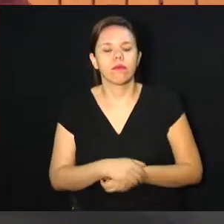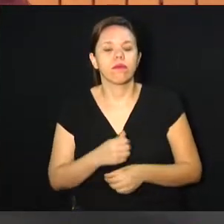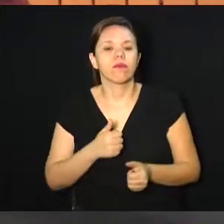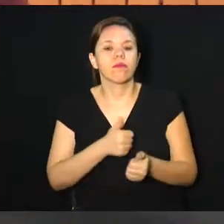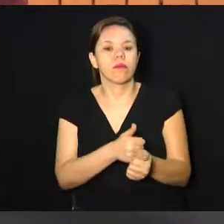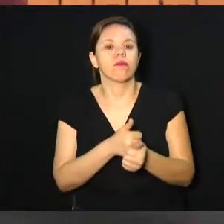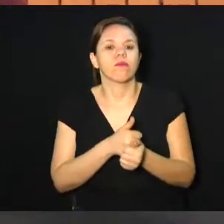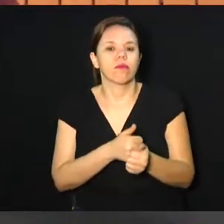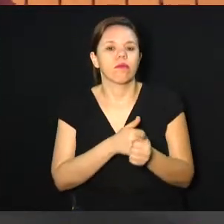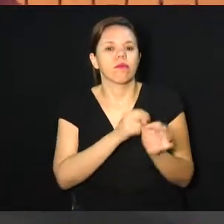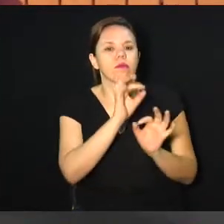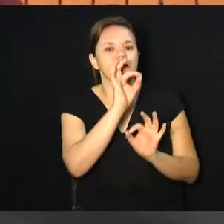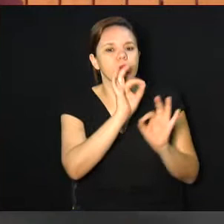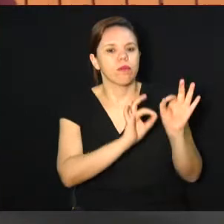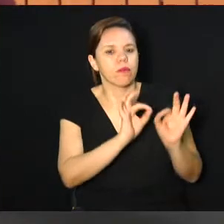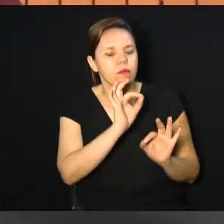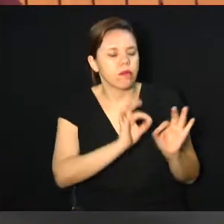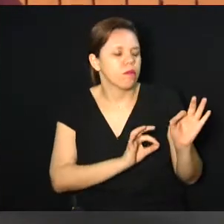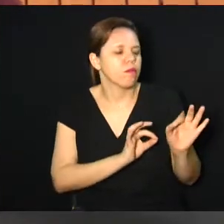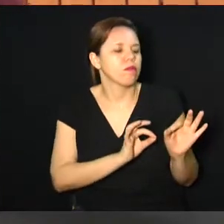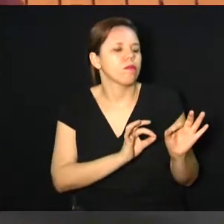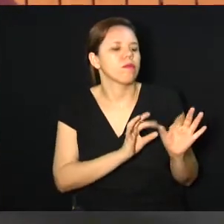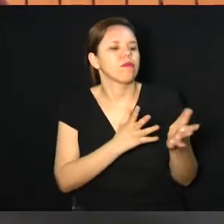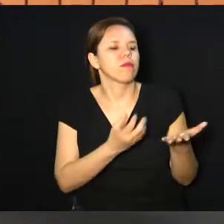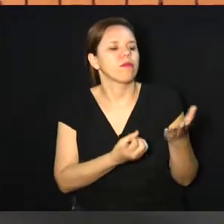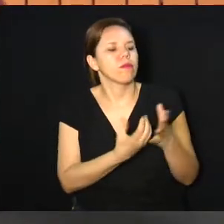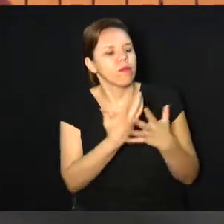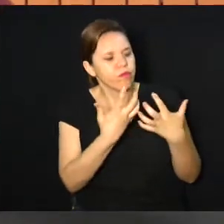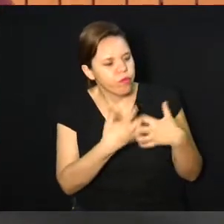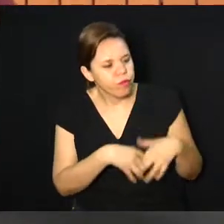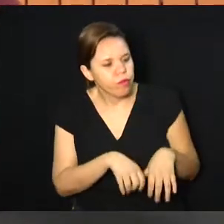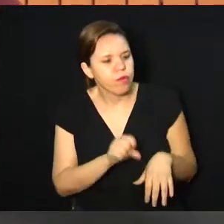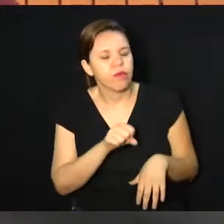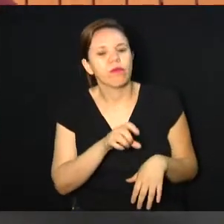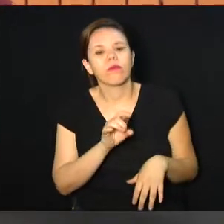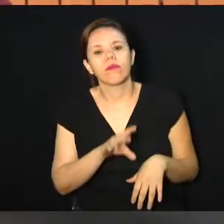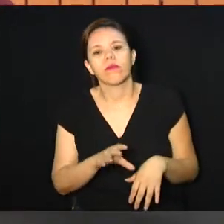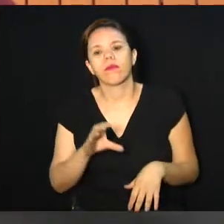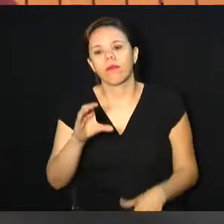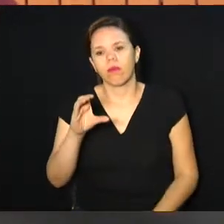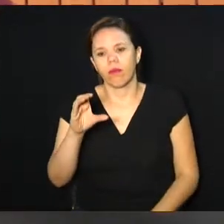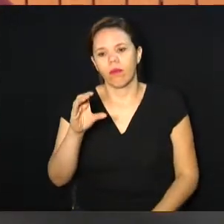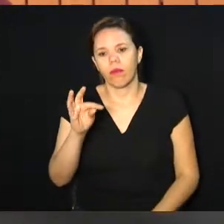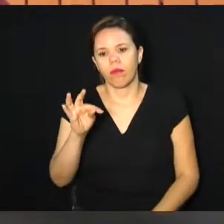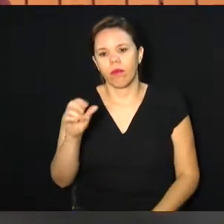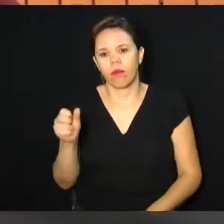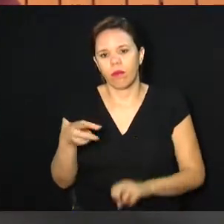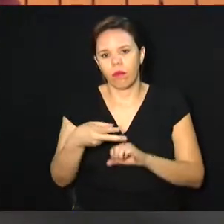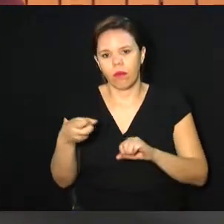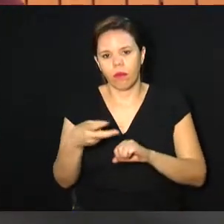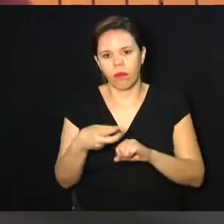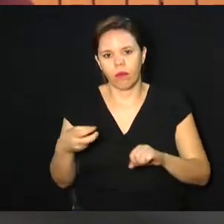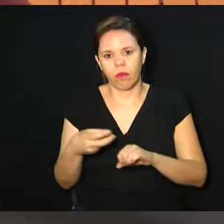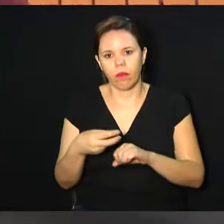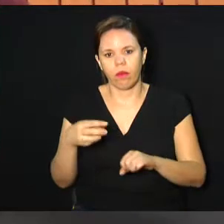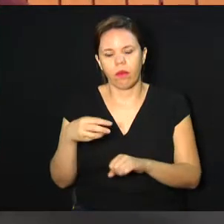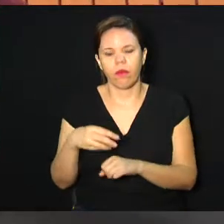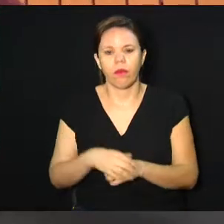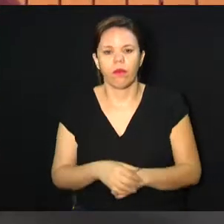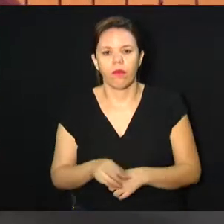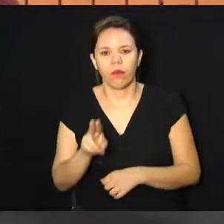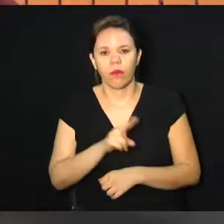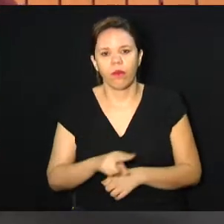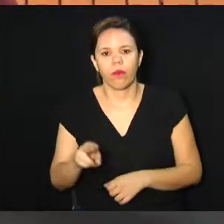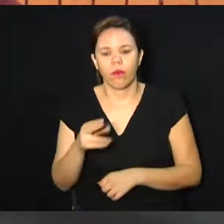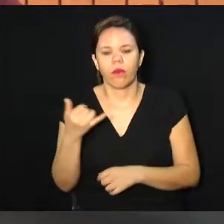acompanhar a regularidade dos ônibus na cidade. O que funciona hoje é o Citamob, e o Citamob é um aplicativo que ocupa espaço no celular